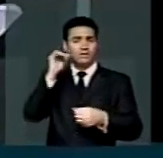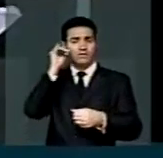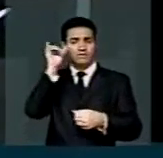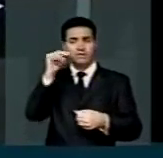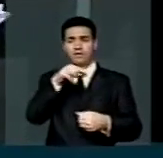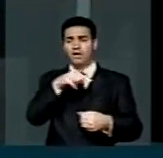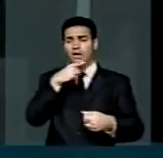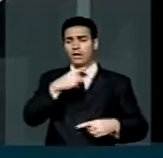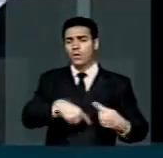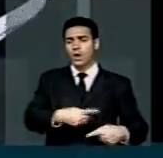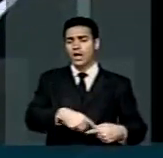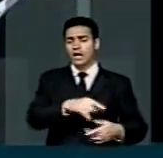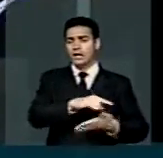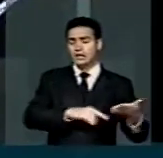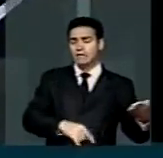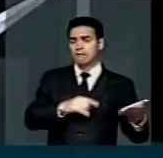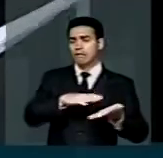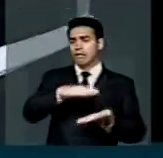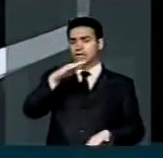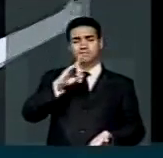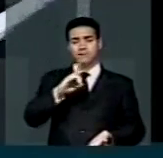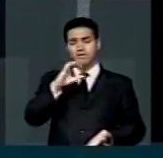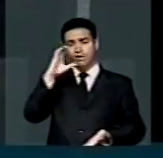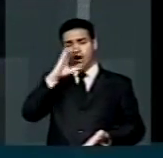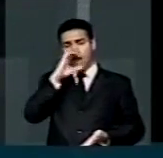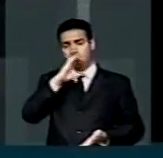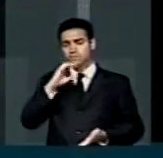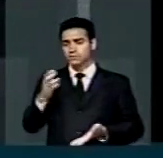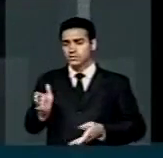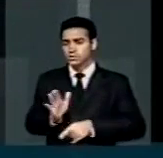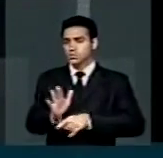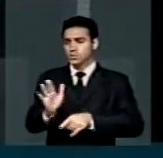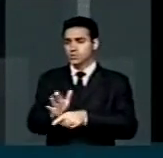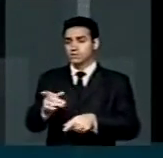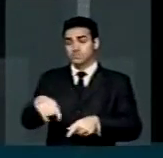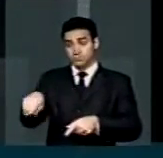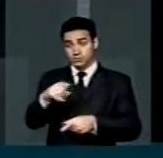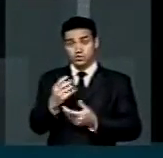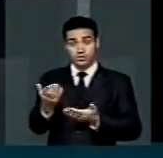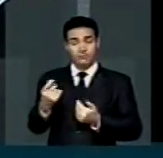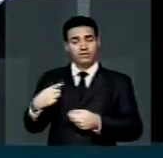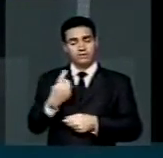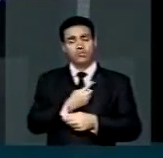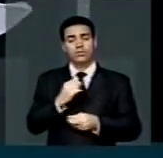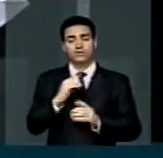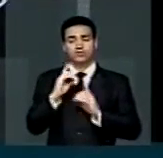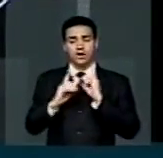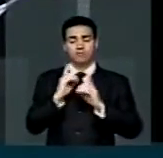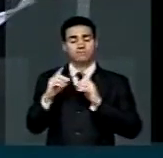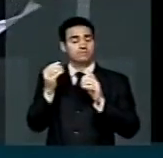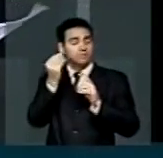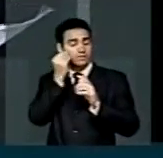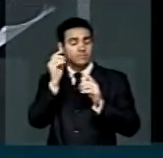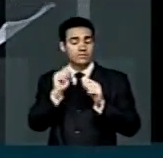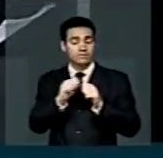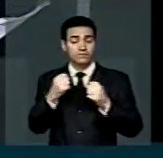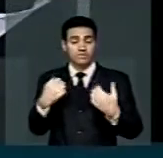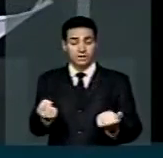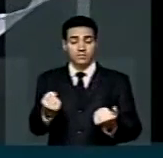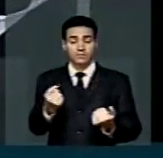Nós temos, acima de tudo, momentos como esse, em que os jovens estão aqui, para que nós possamos, nesse diálogo, fazer com que